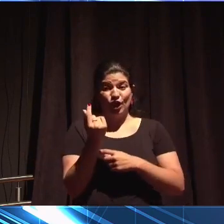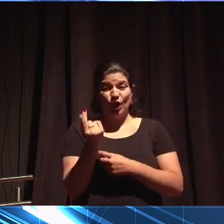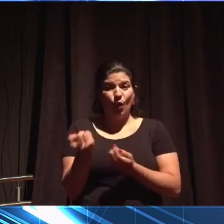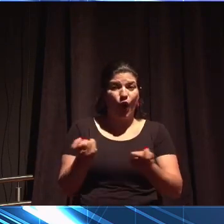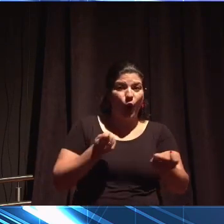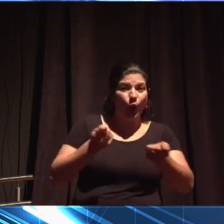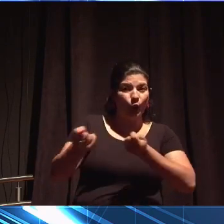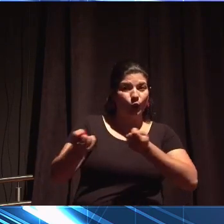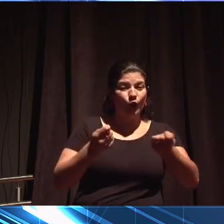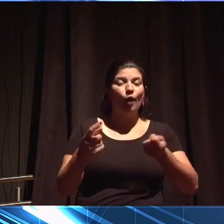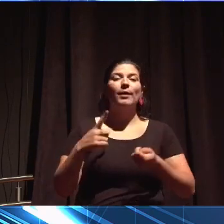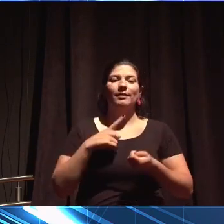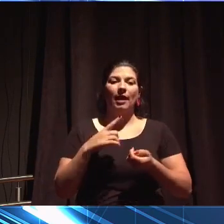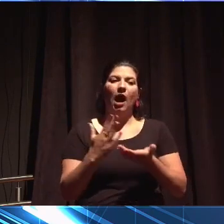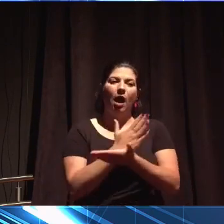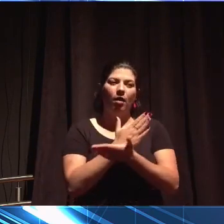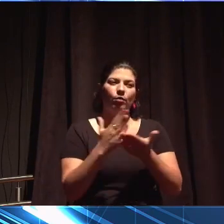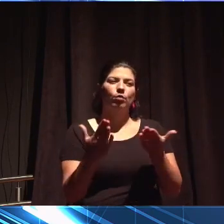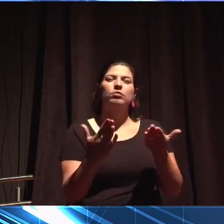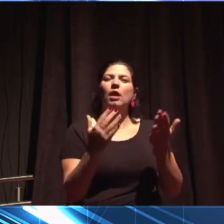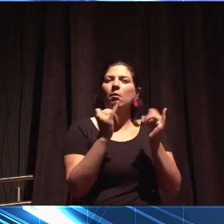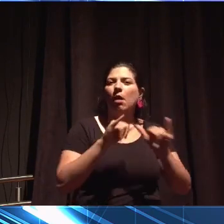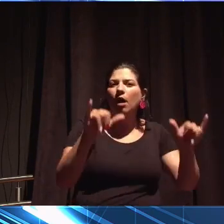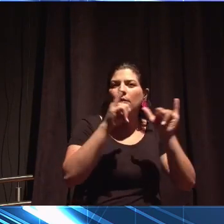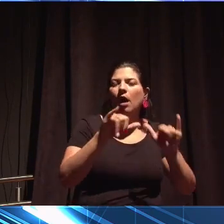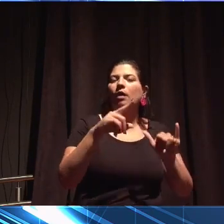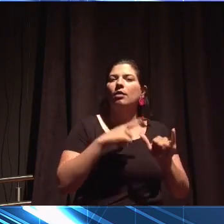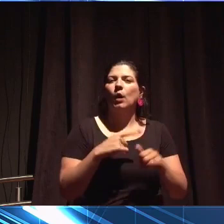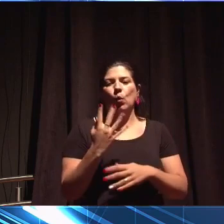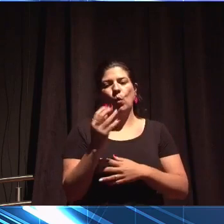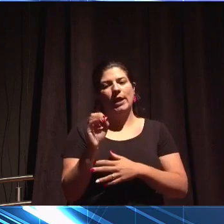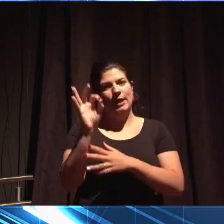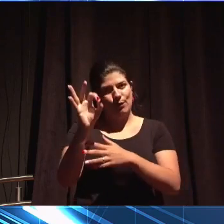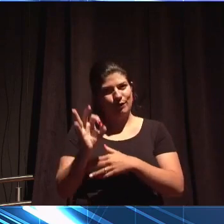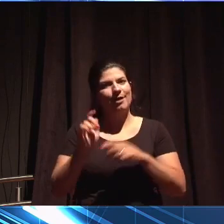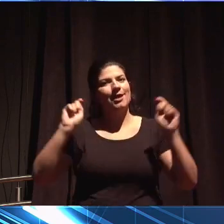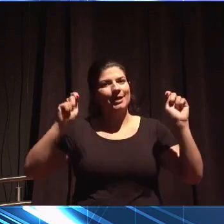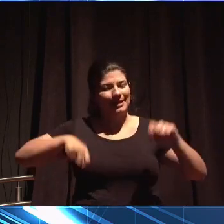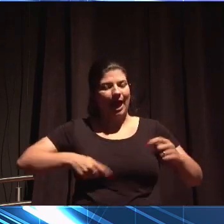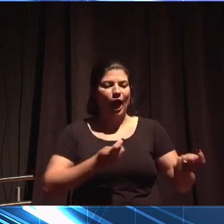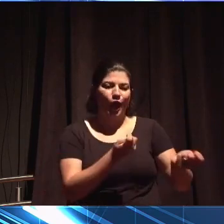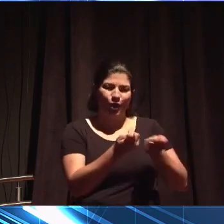tem papers da AWS que falam, sei lá, em 40%, por aí, né? Exatamente. Às vezes,